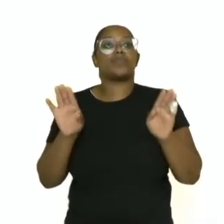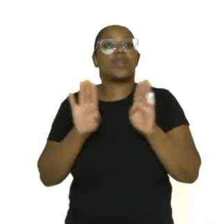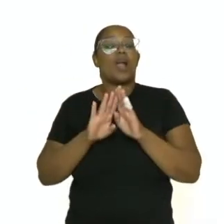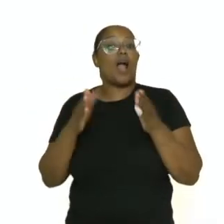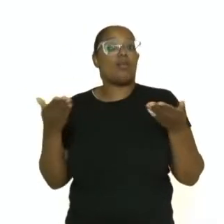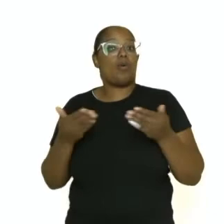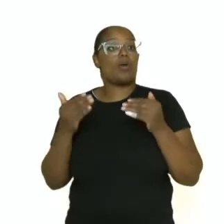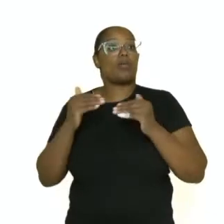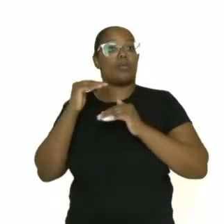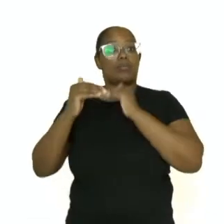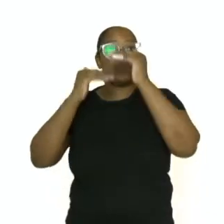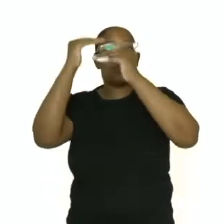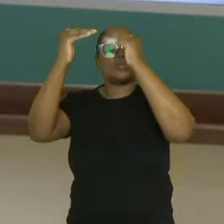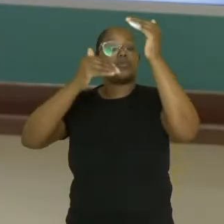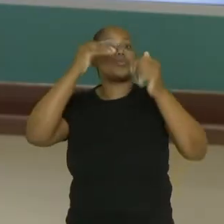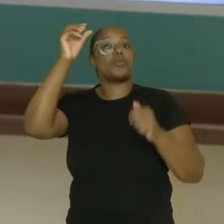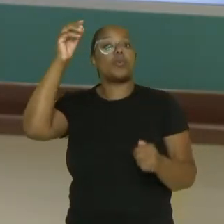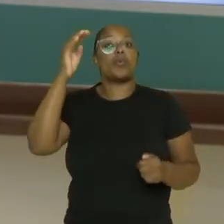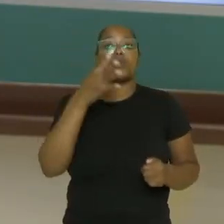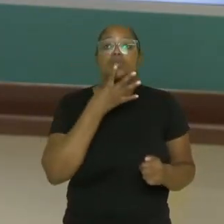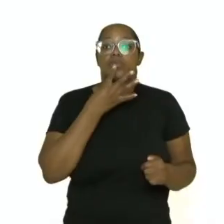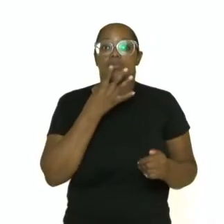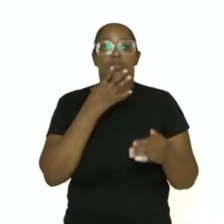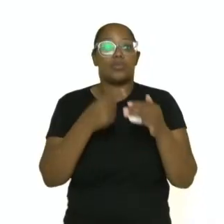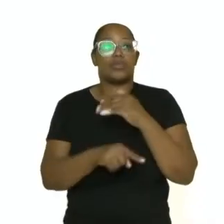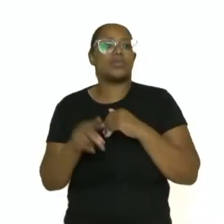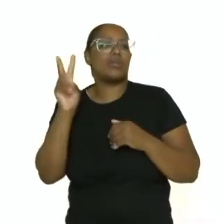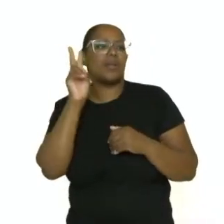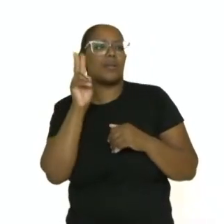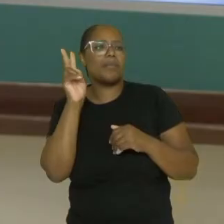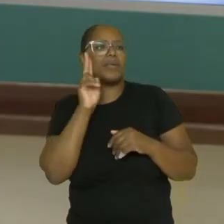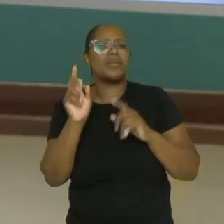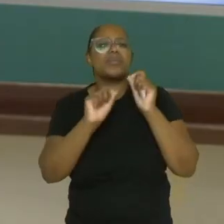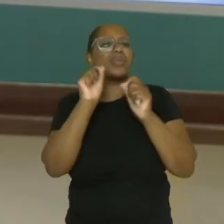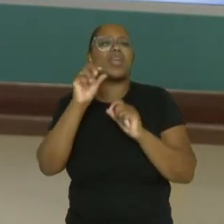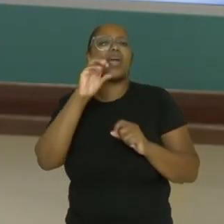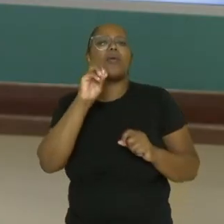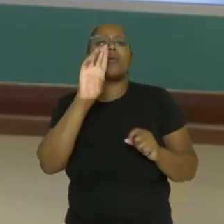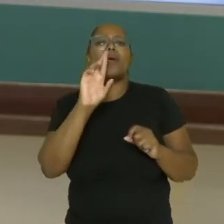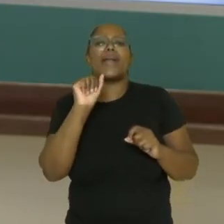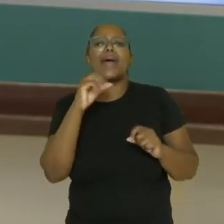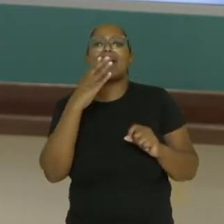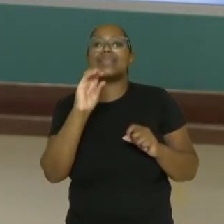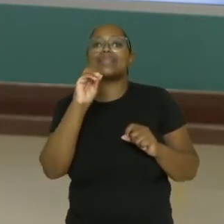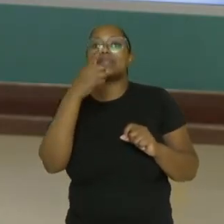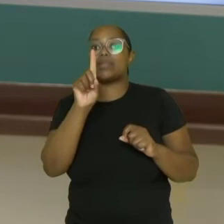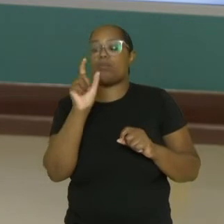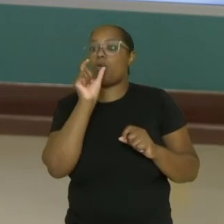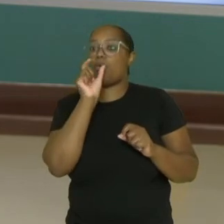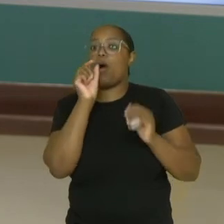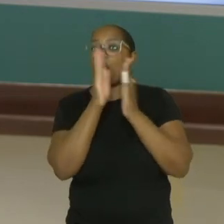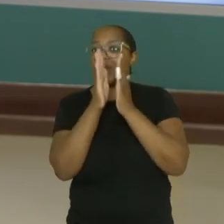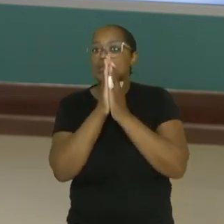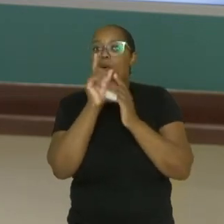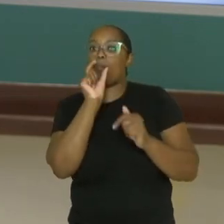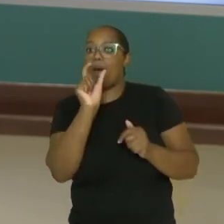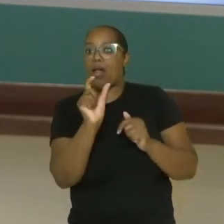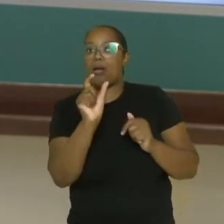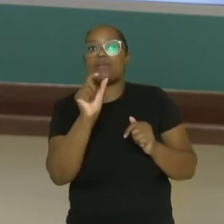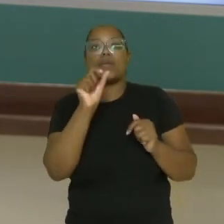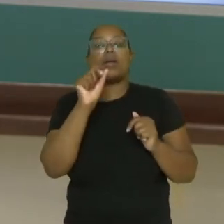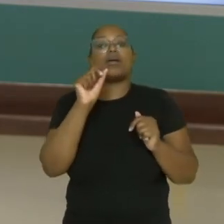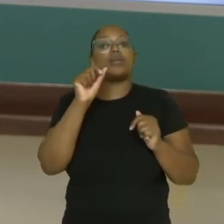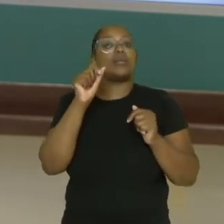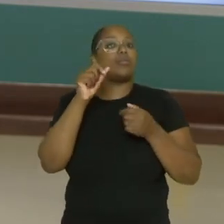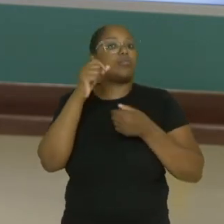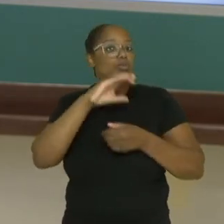Vamos lá, ampliando o nosso conhecimento, relembrando, então, o que é a oração, Toda oração ela é composta basicamente por dois